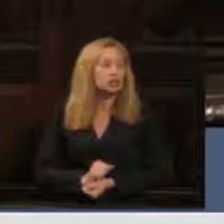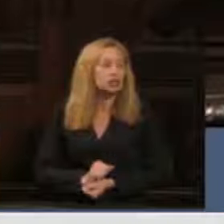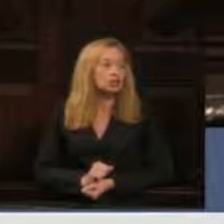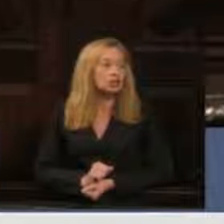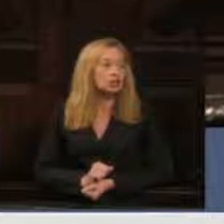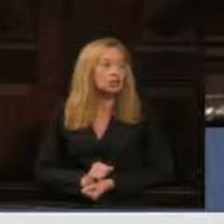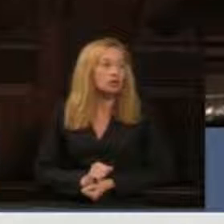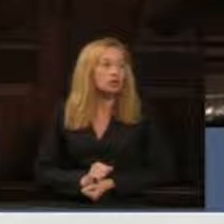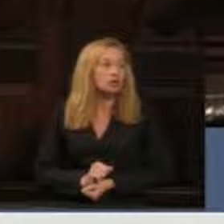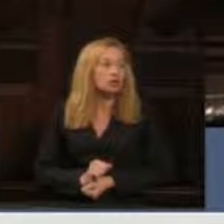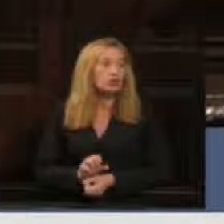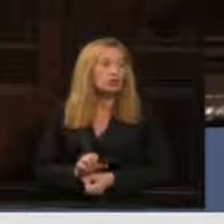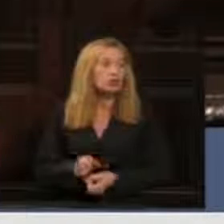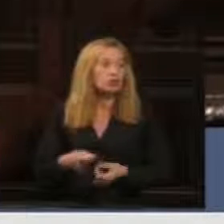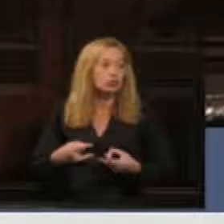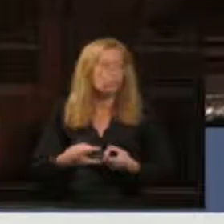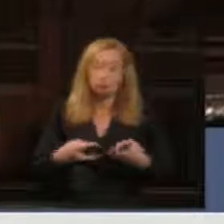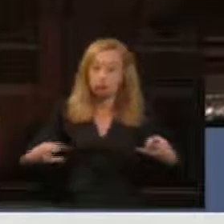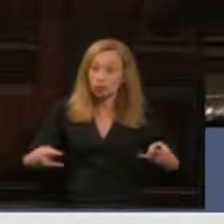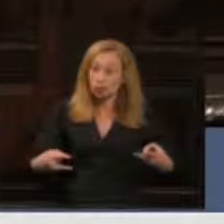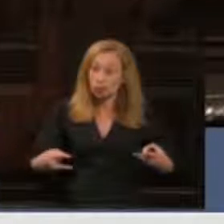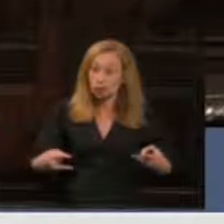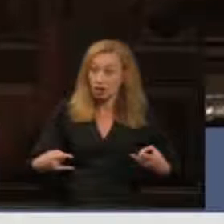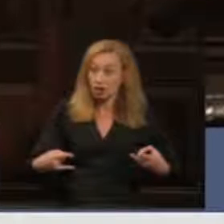contrato que a SEDAI tem.